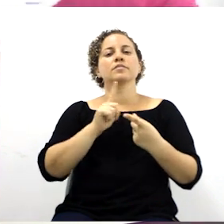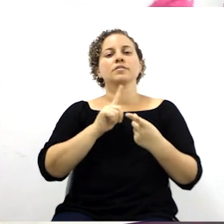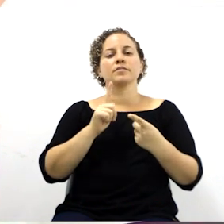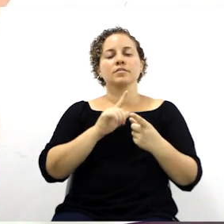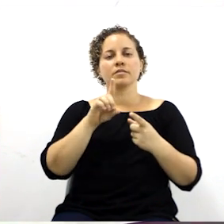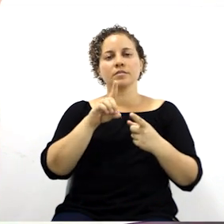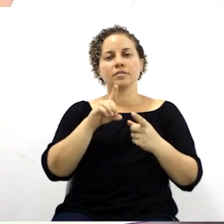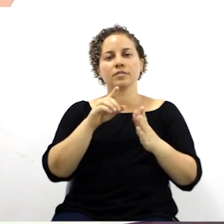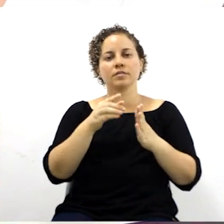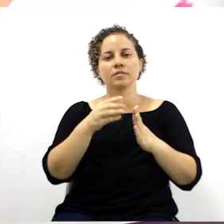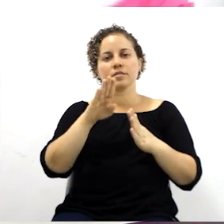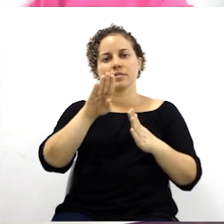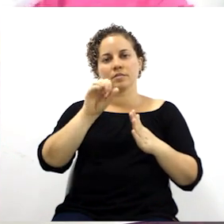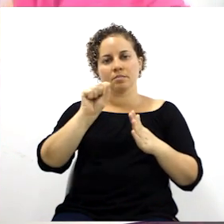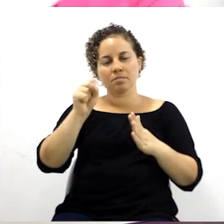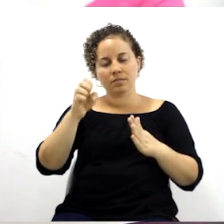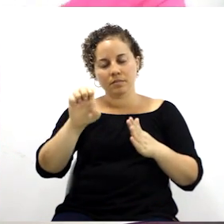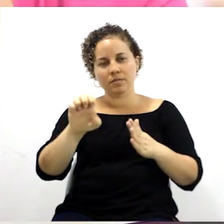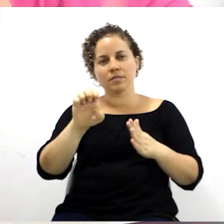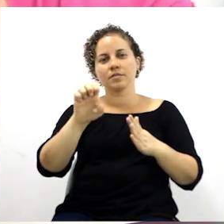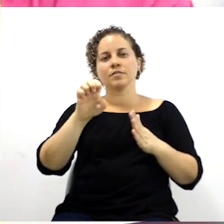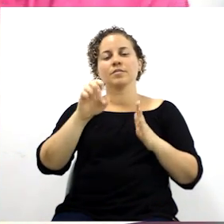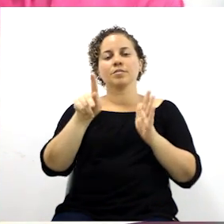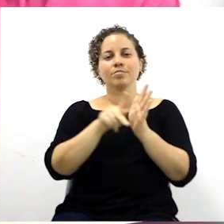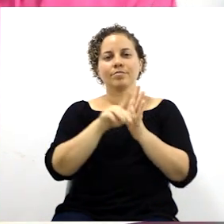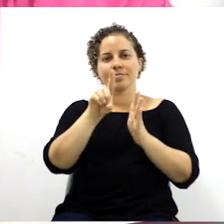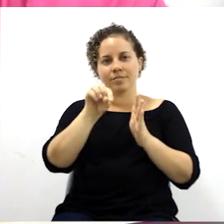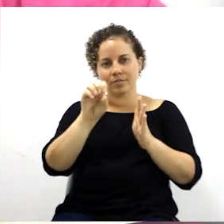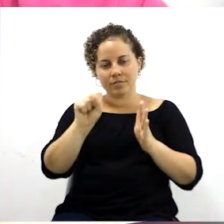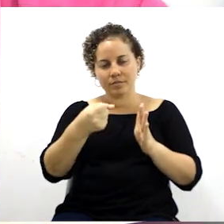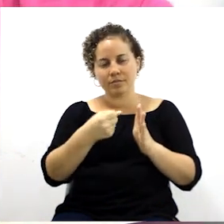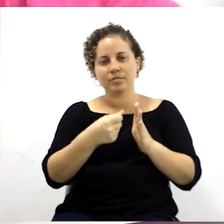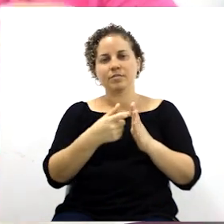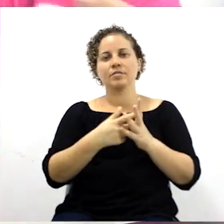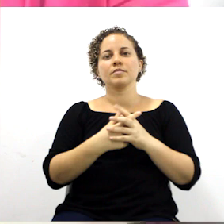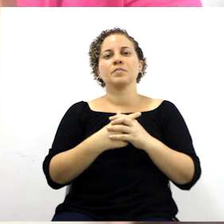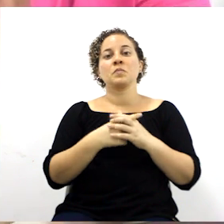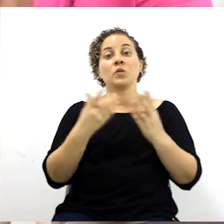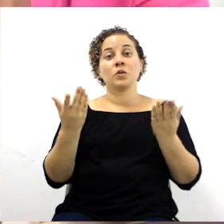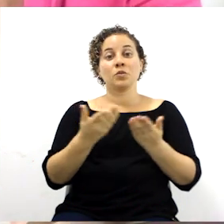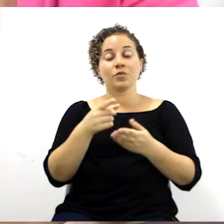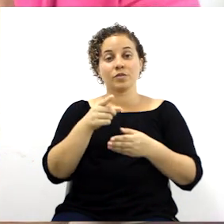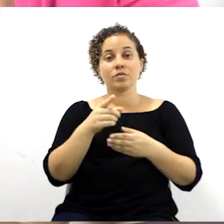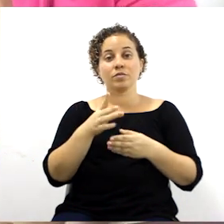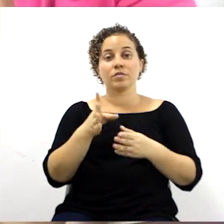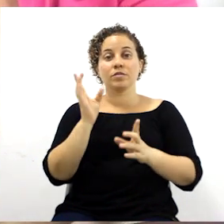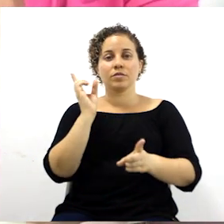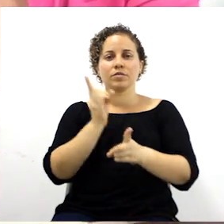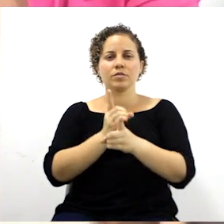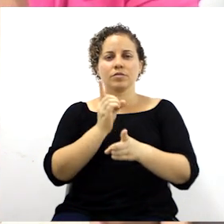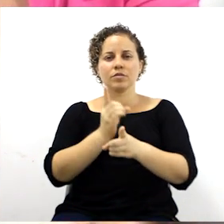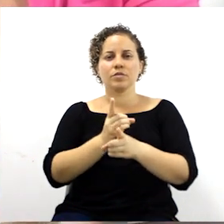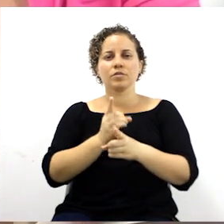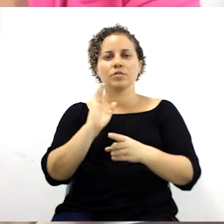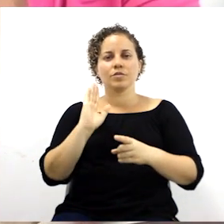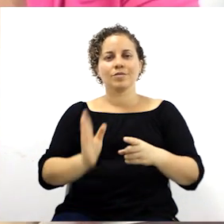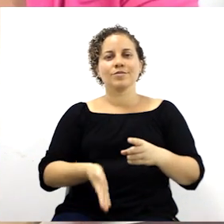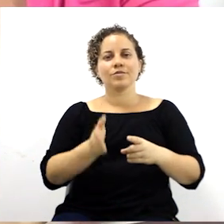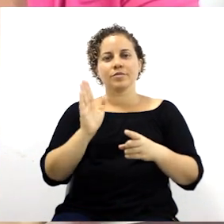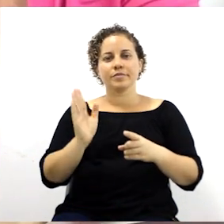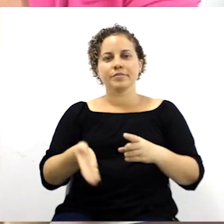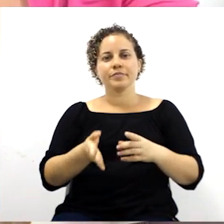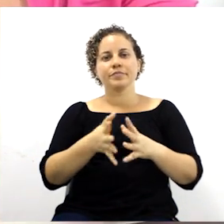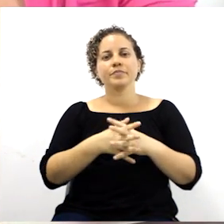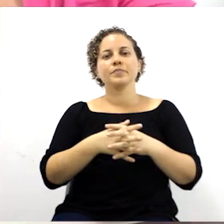dados, tem um produto que quer divulgar, ela pode montar um guia específico sobre isso. Hoje você já encontra muitos modelos prontos que